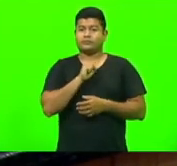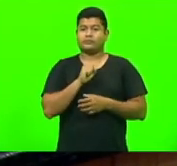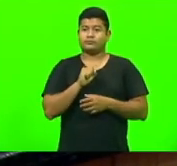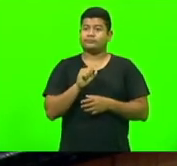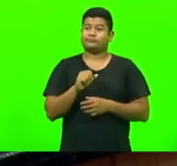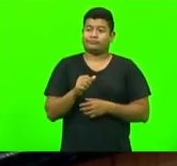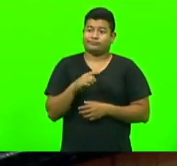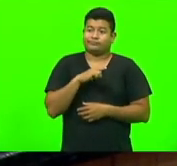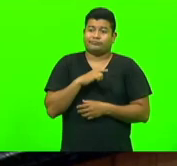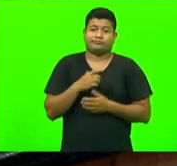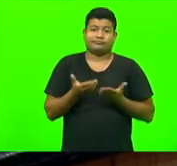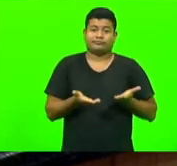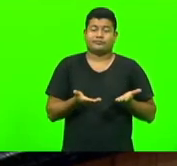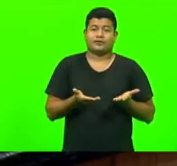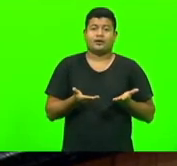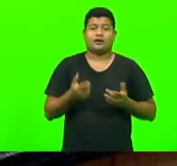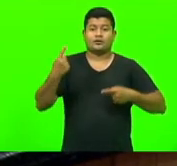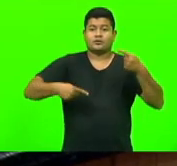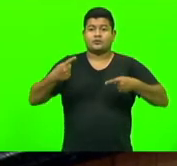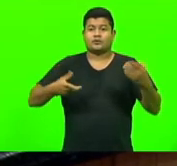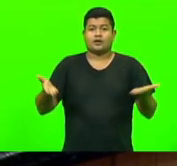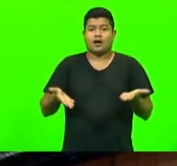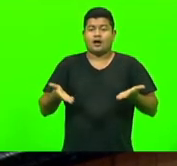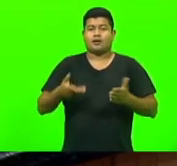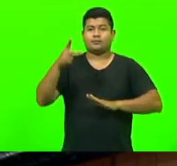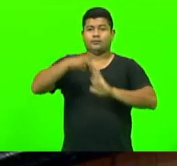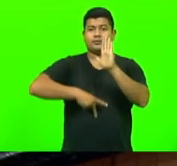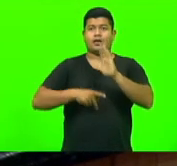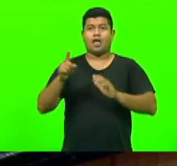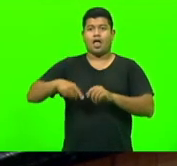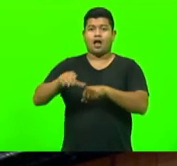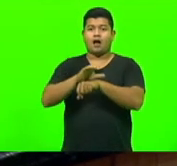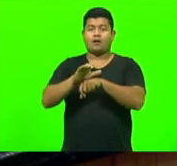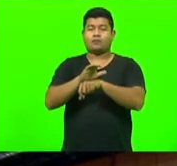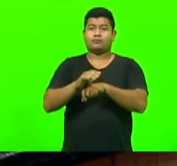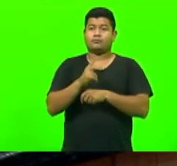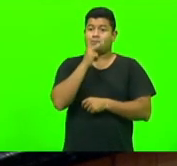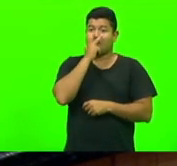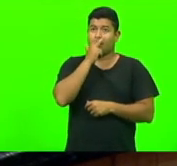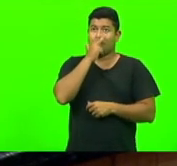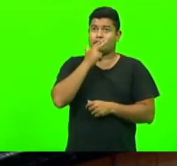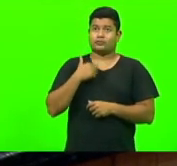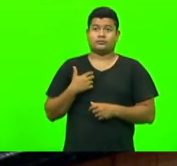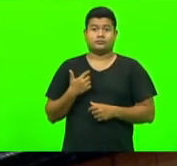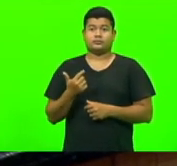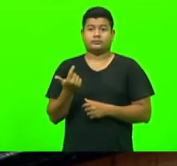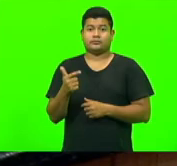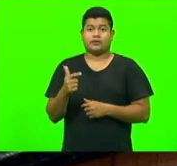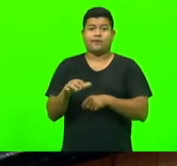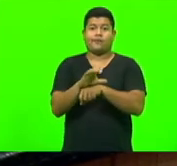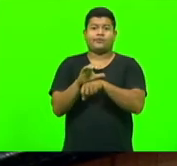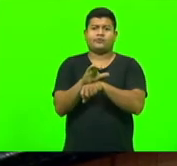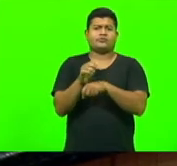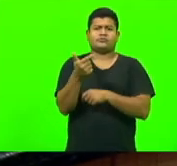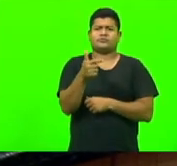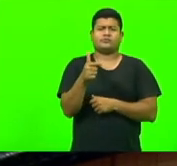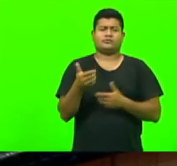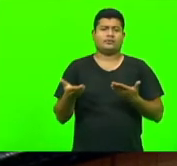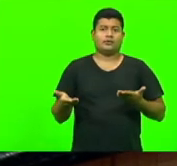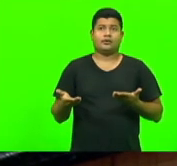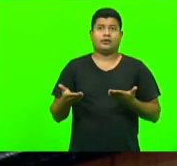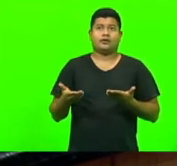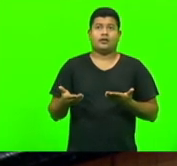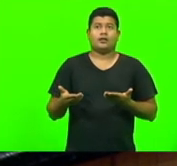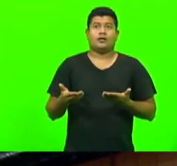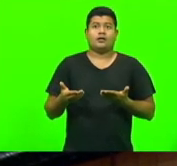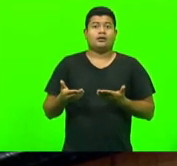estamos discutindo aqui no projeto do deputado Gessé é a sua constitucionalidade. Me parece que não há nada mais constitucional do que